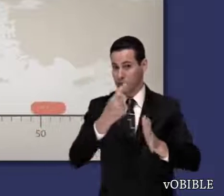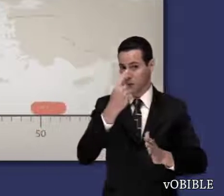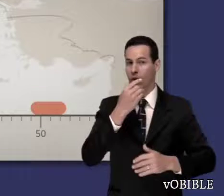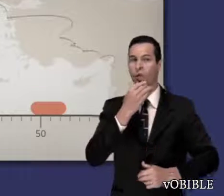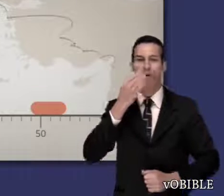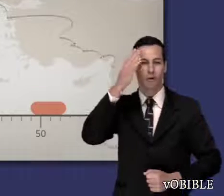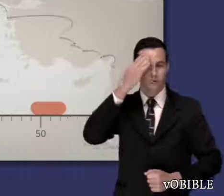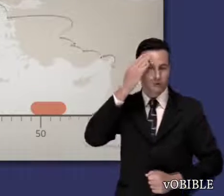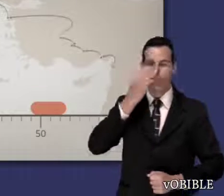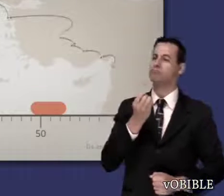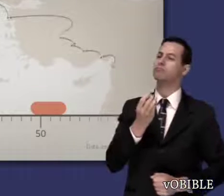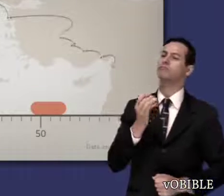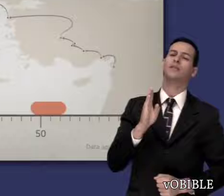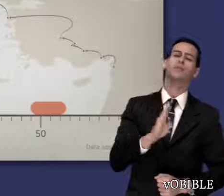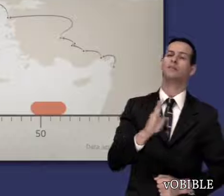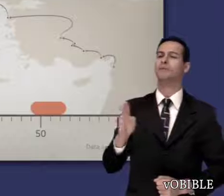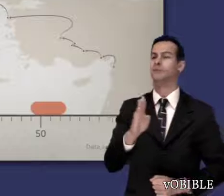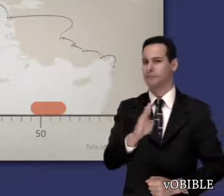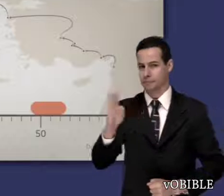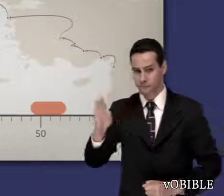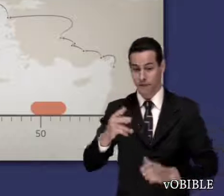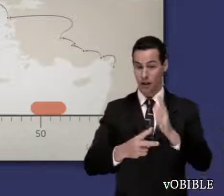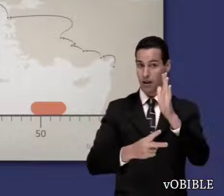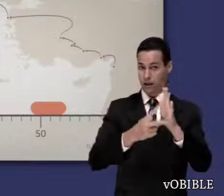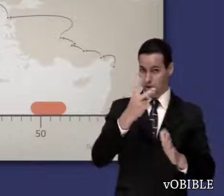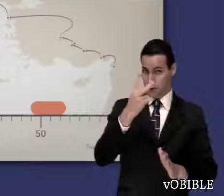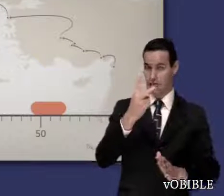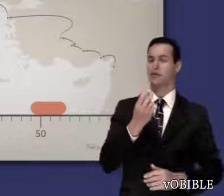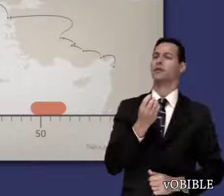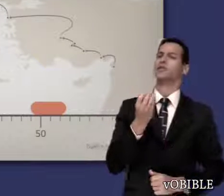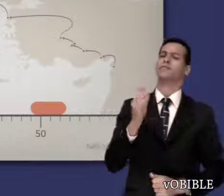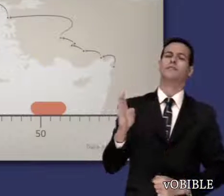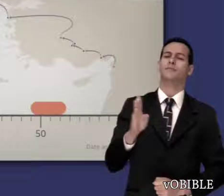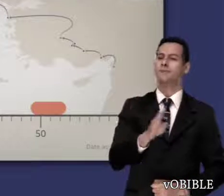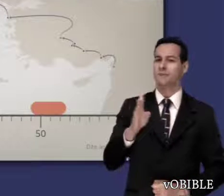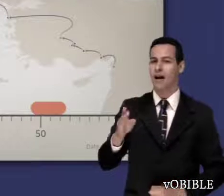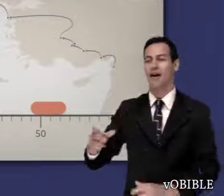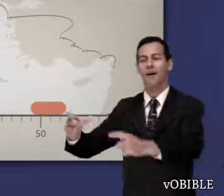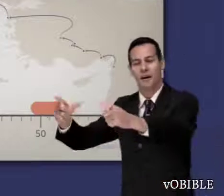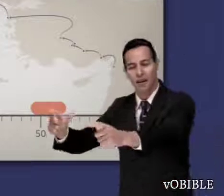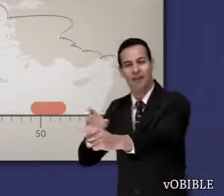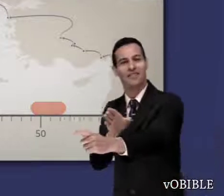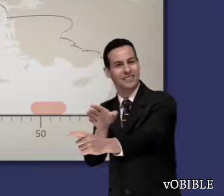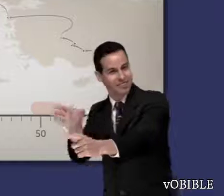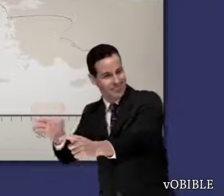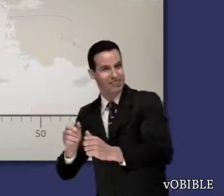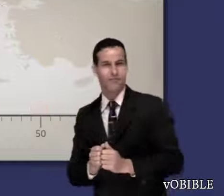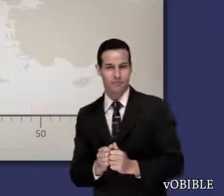Paulo ficou em Corinto durante sua segunda viagem missionária e ajudou a fundar uma congregação ali.